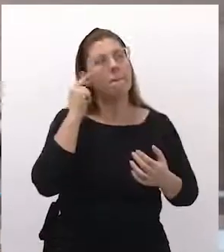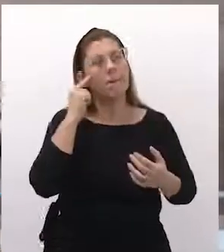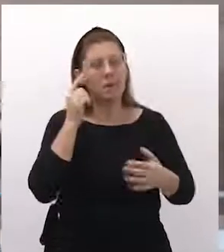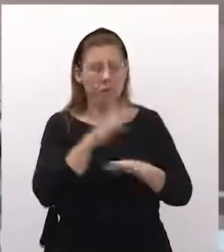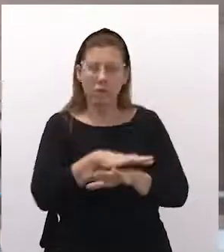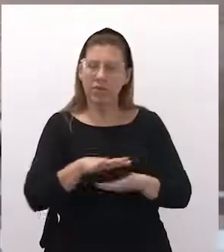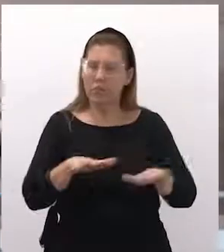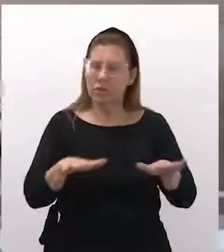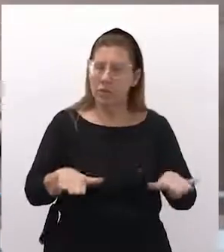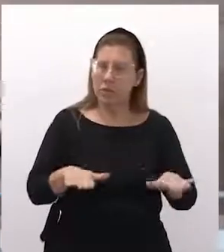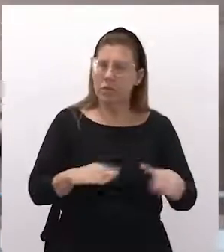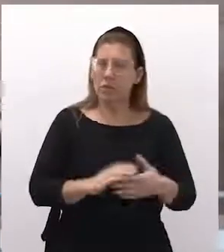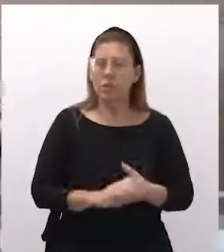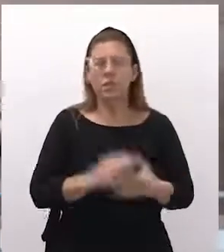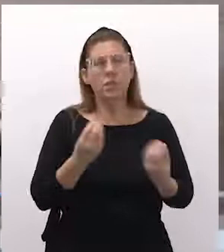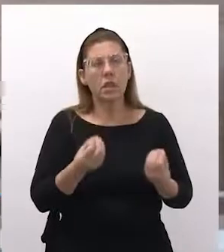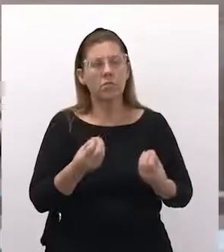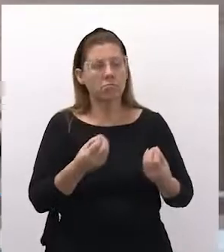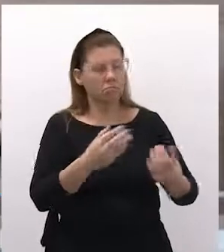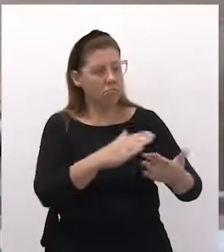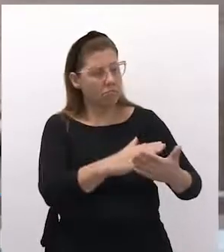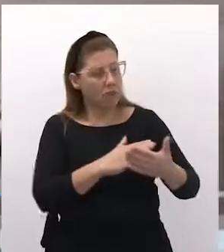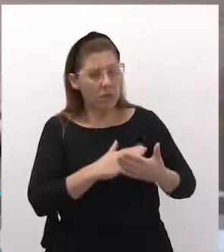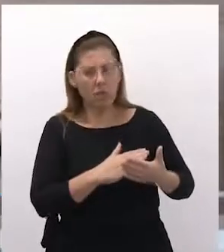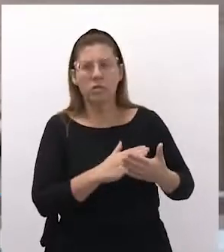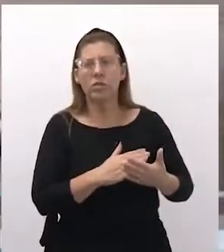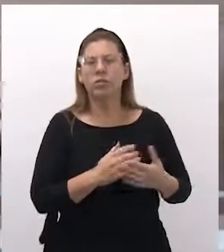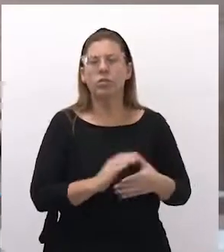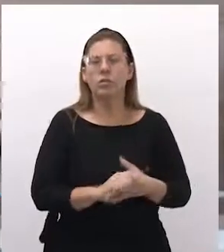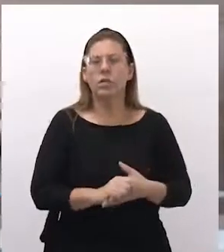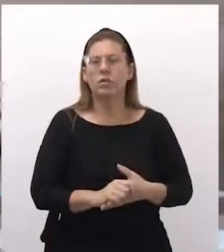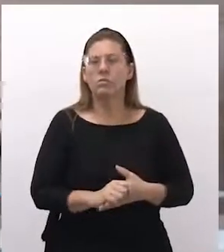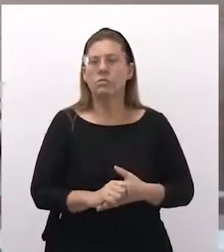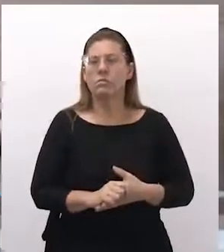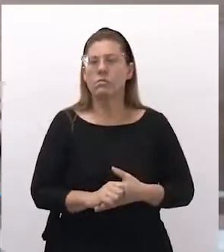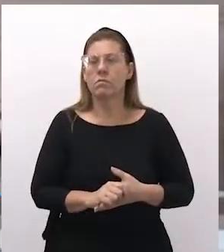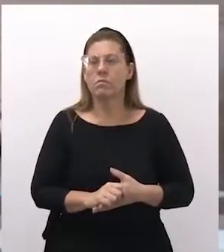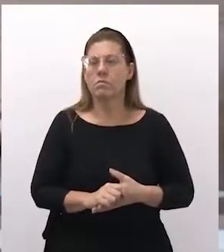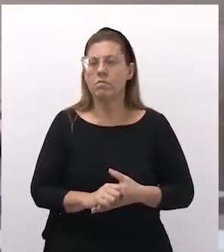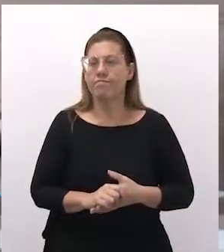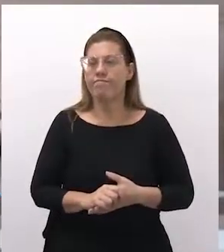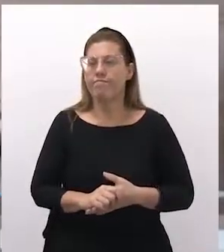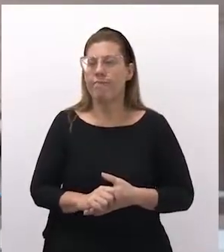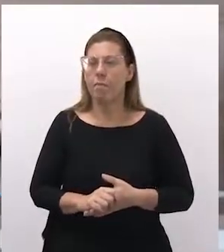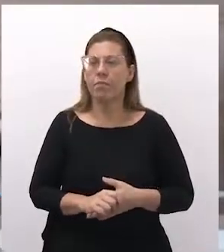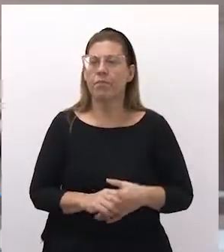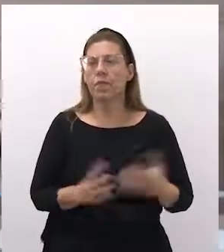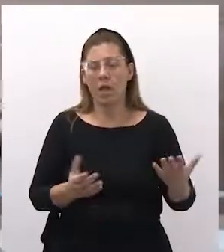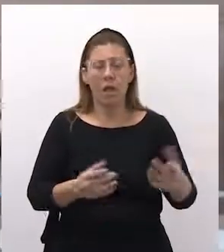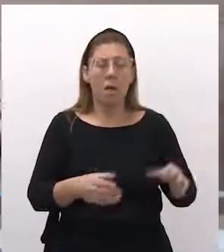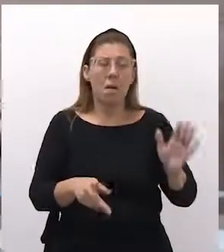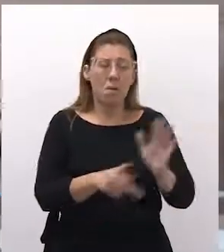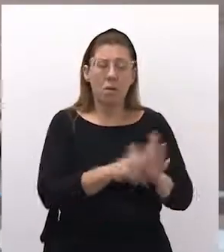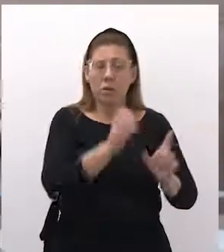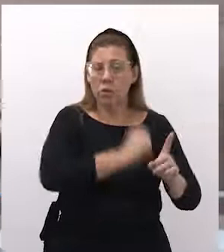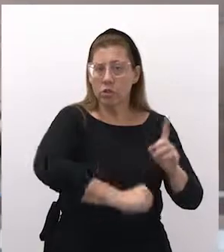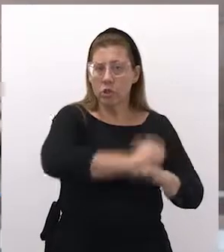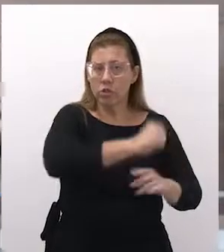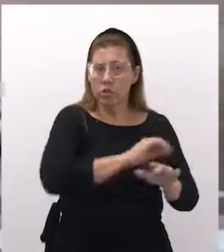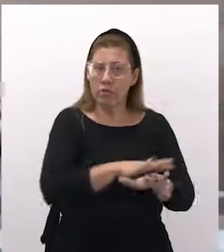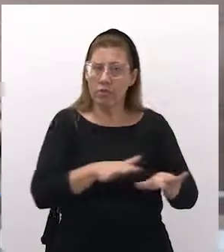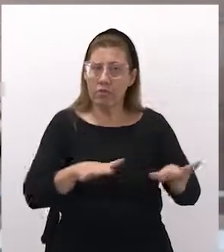infância, quem que tem me ajudado nesses anos, assim, onde que eu encontrei. O marco teórico que eu uso é da sociologia da